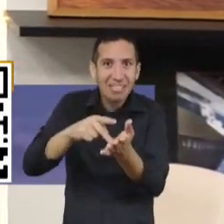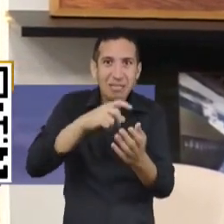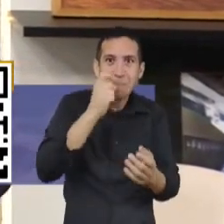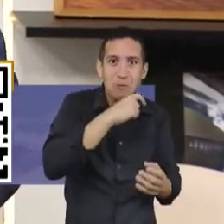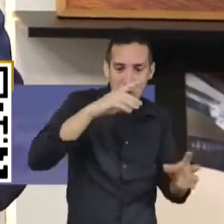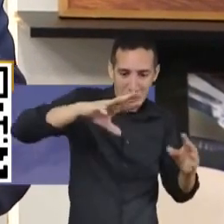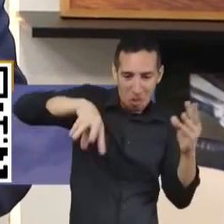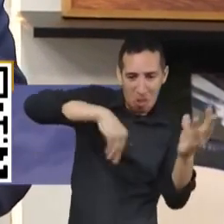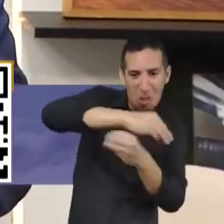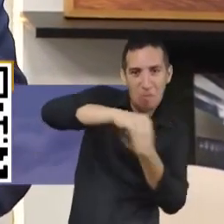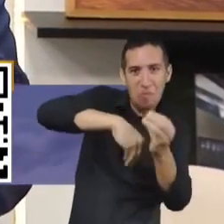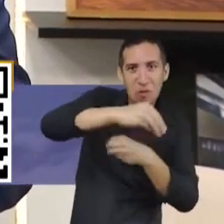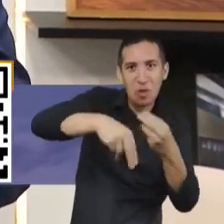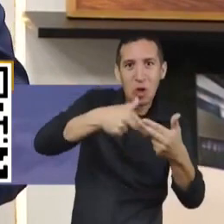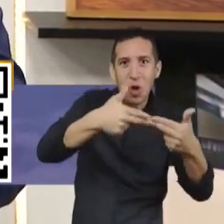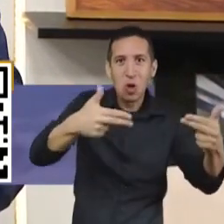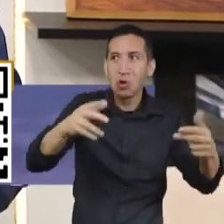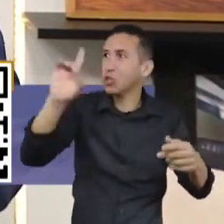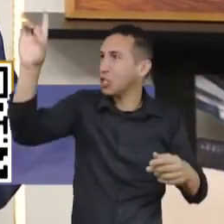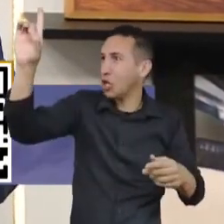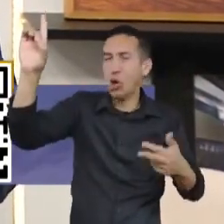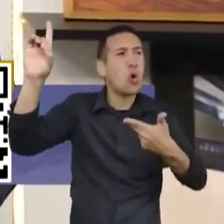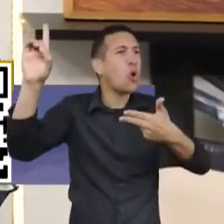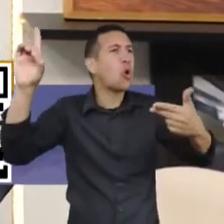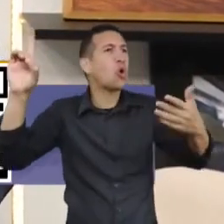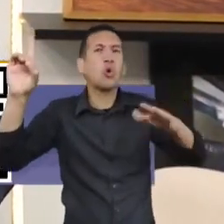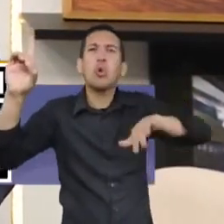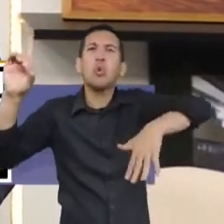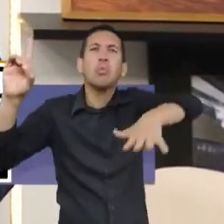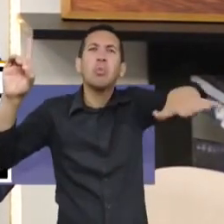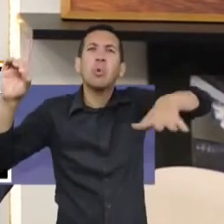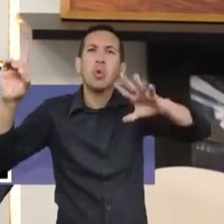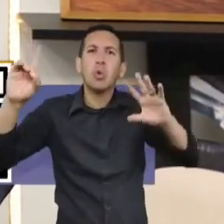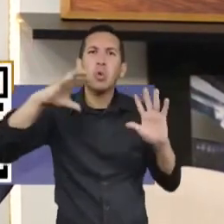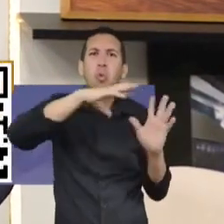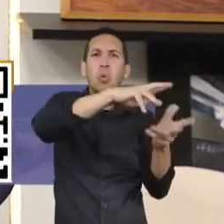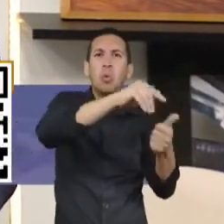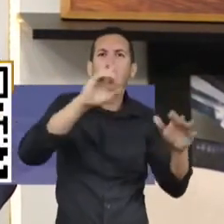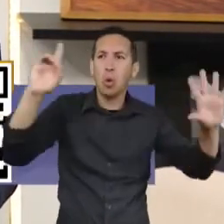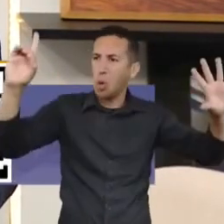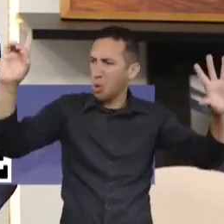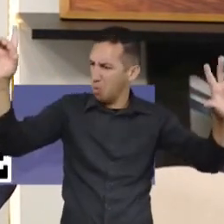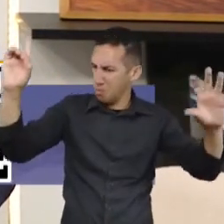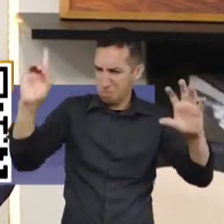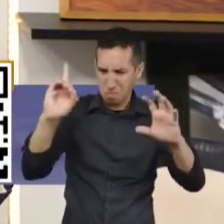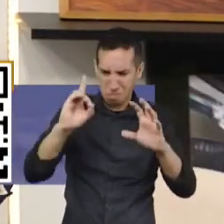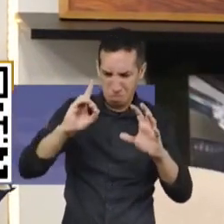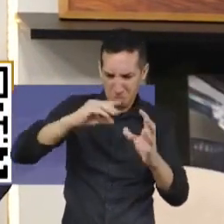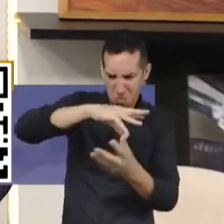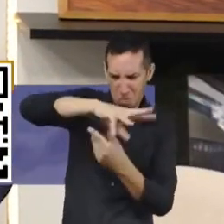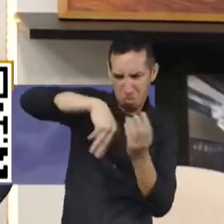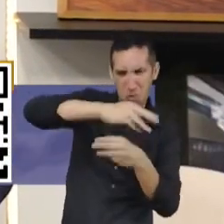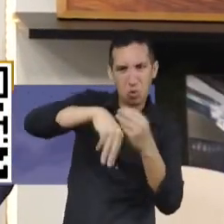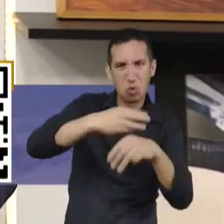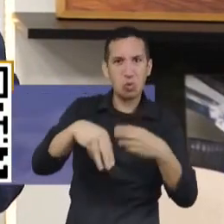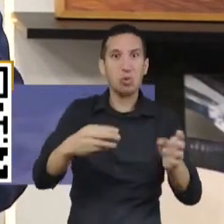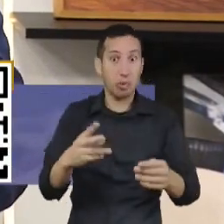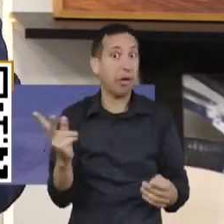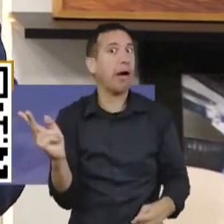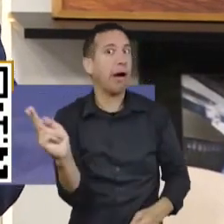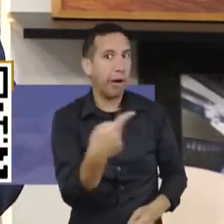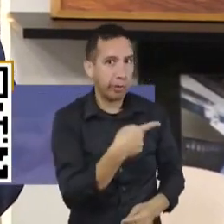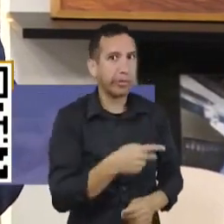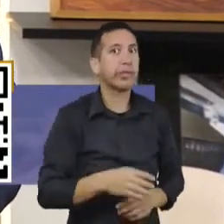o paganismo com o cristianismo isso é muito grave isso é muito sério e foi isso que aconteceu na 3ª fase do